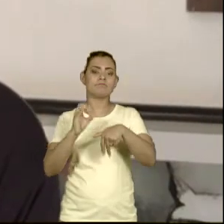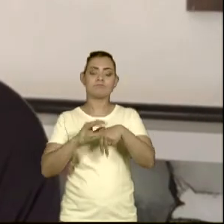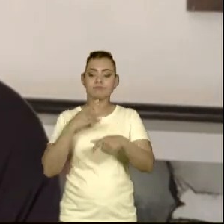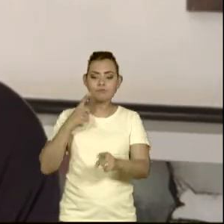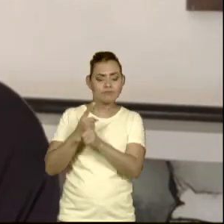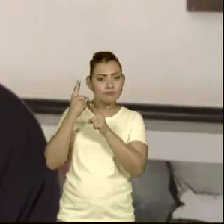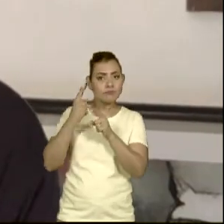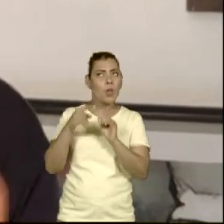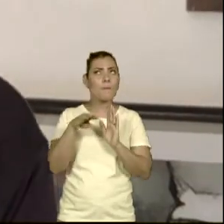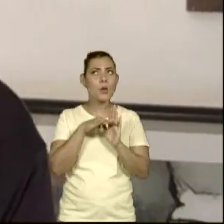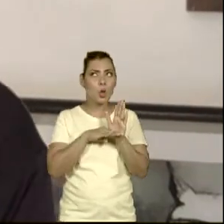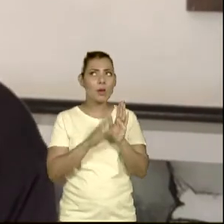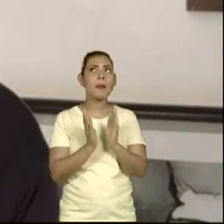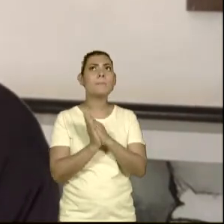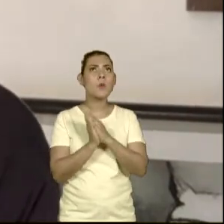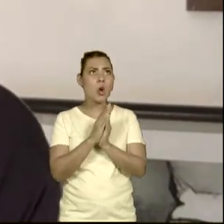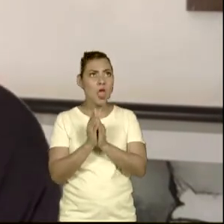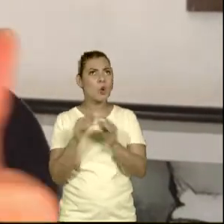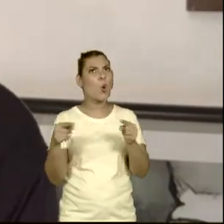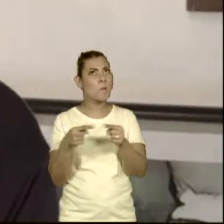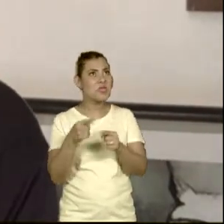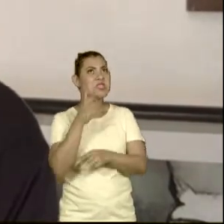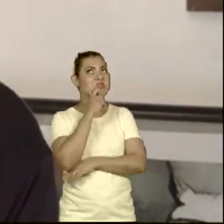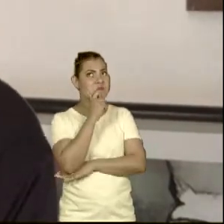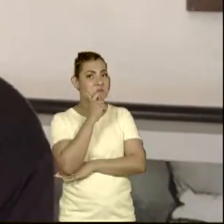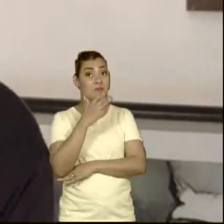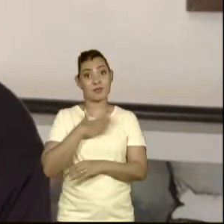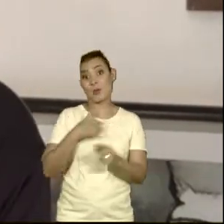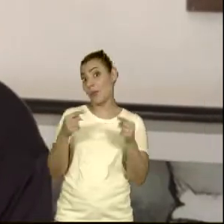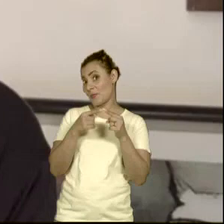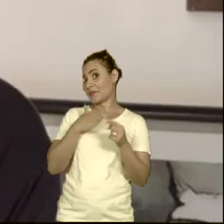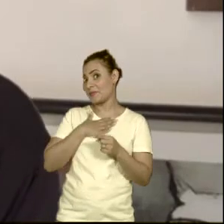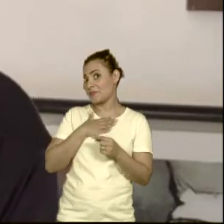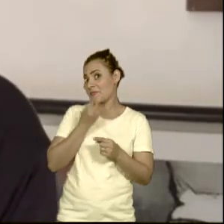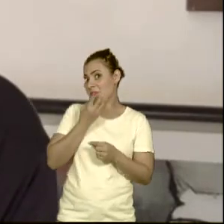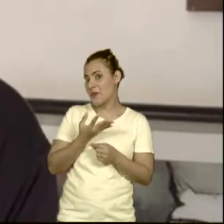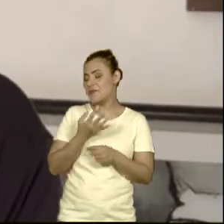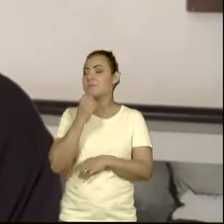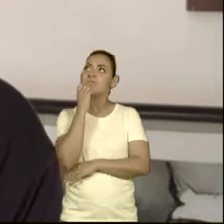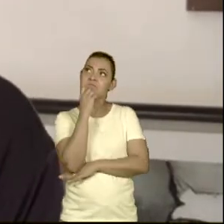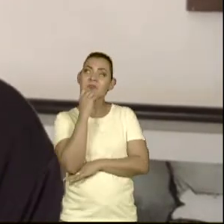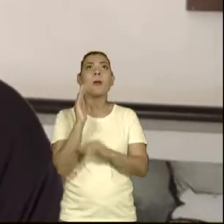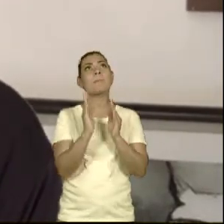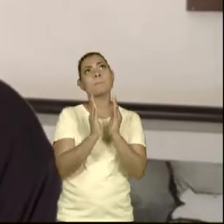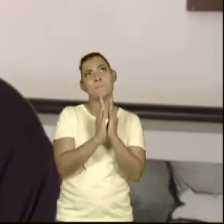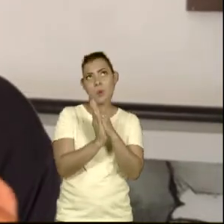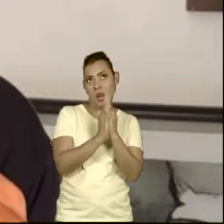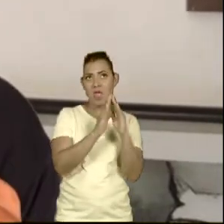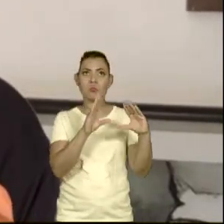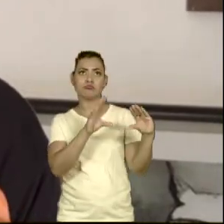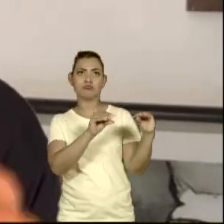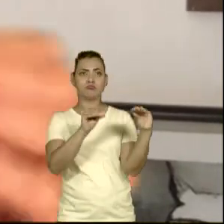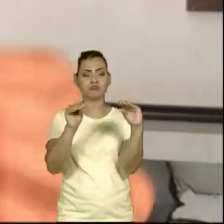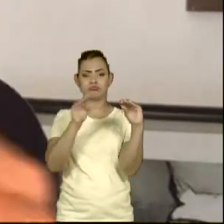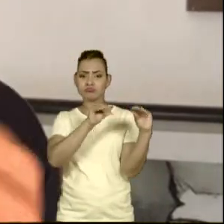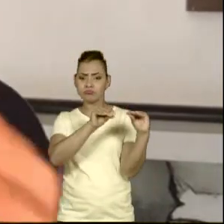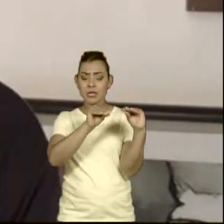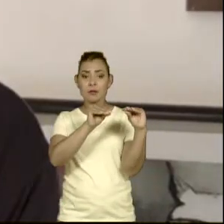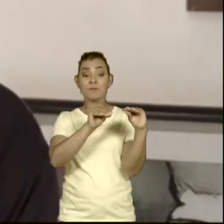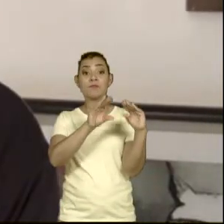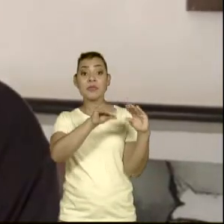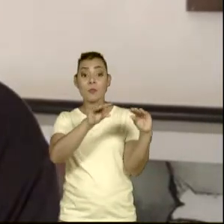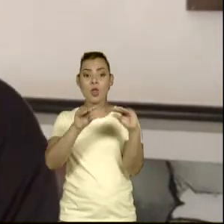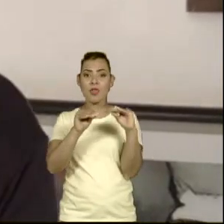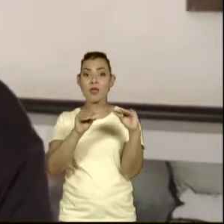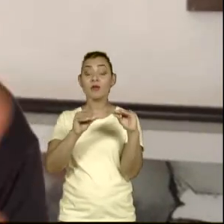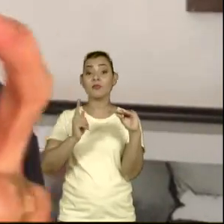conclusão de fazer um programa com bonecos, bom para mim, um programa com bonecos, onde esses bonecos se